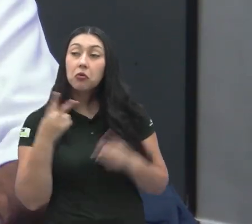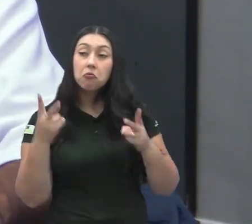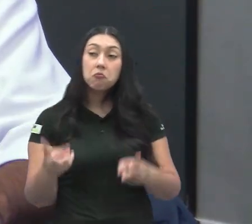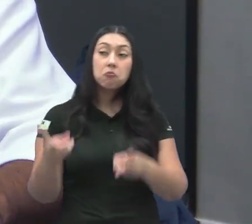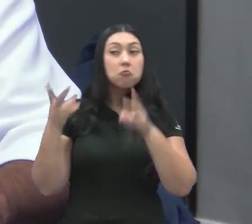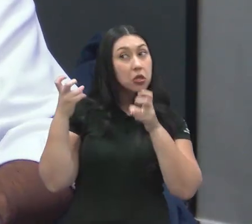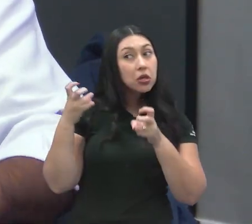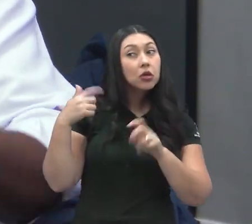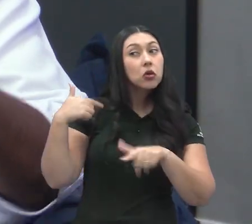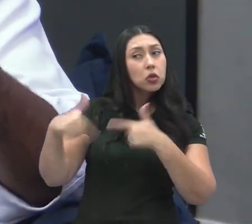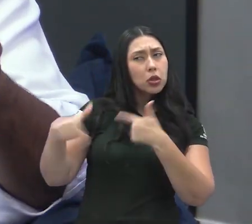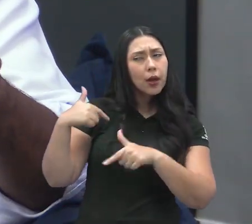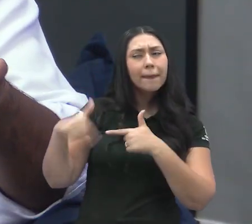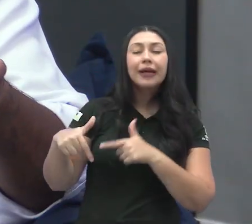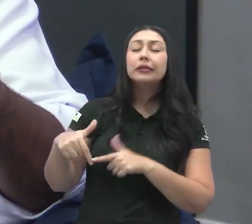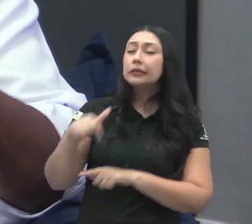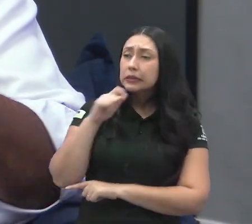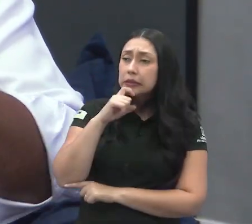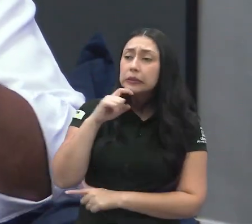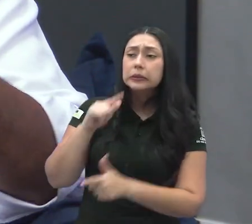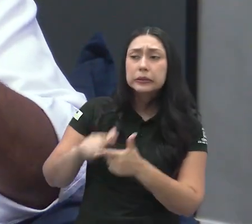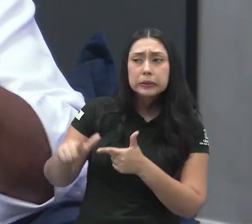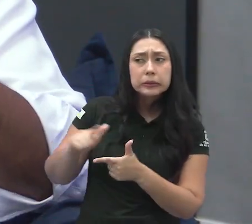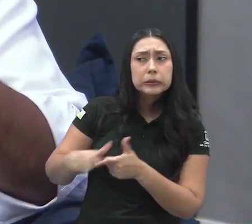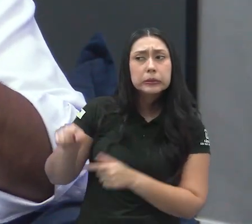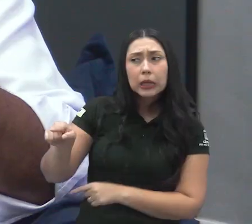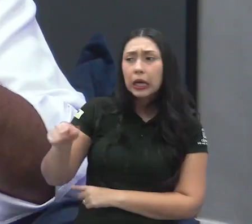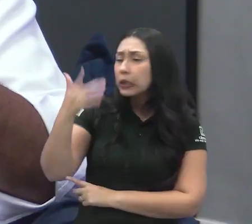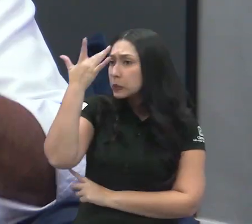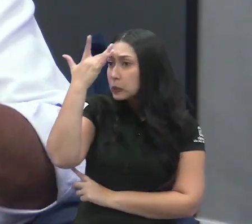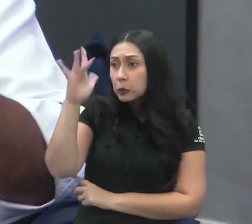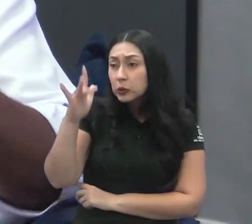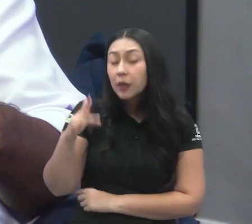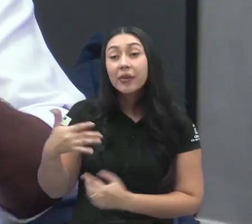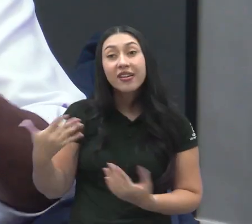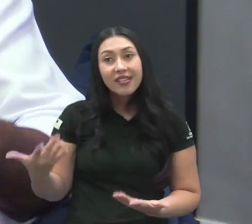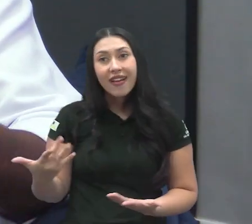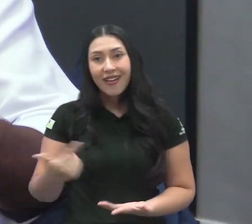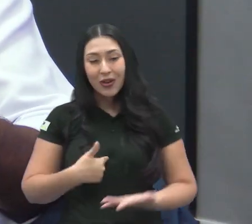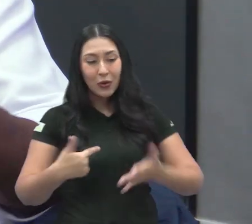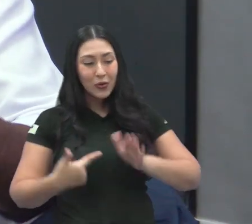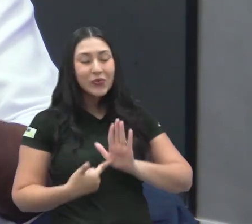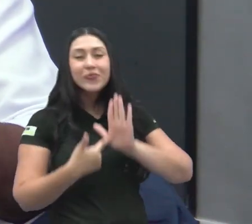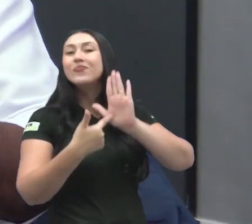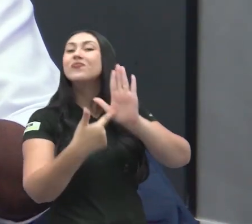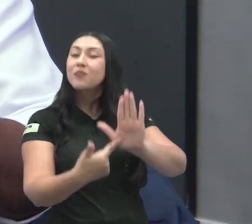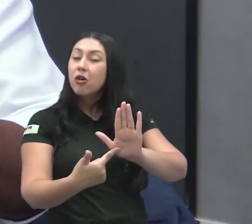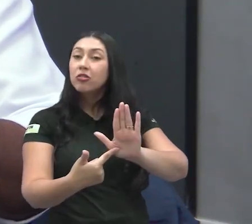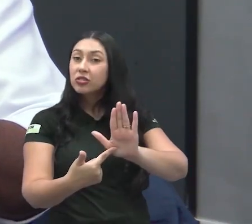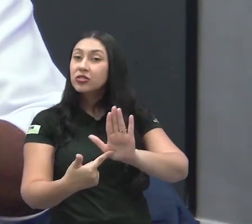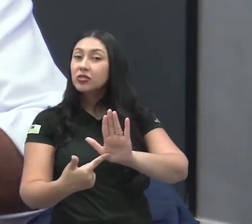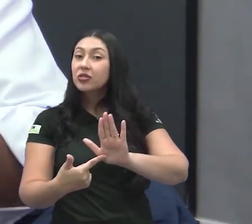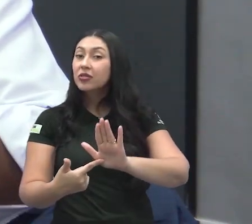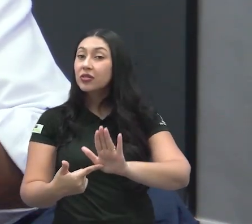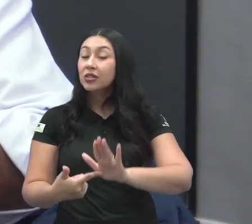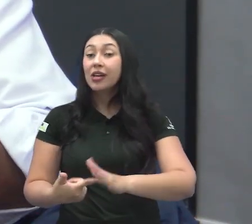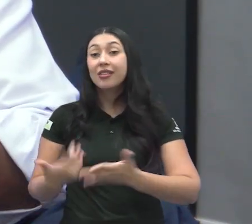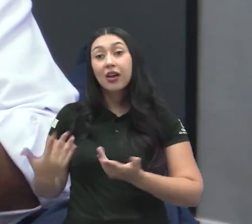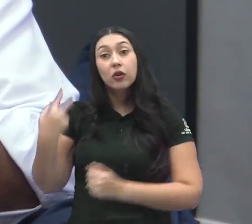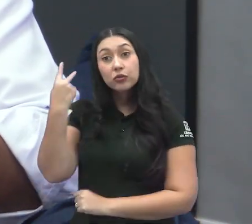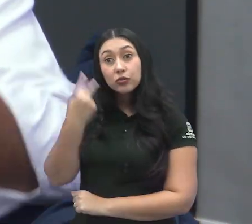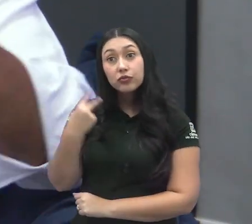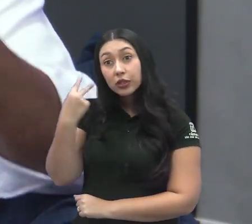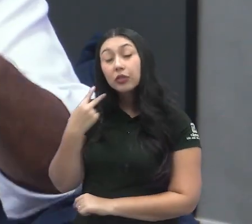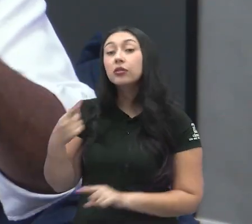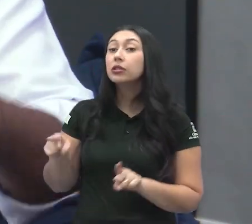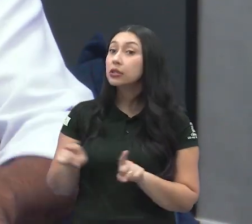ver um pouco daquilo que nós vimos lá, que de repente ele não tinha ideia, a partir da minha apresentação, tanto os meus colegas de